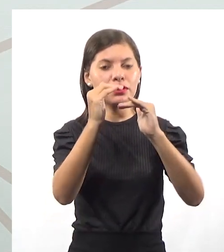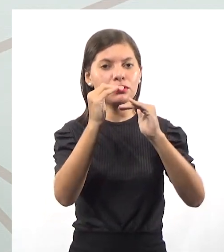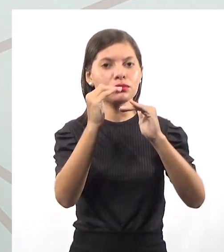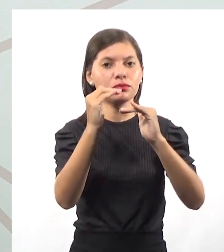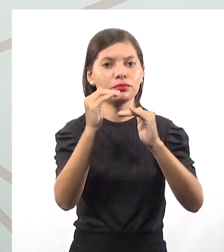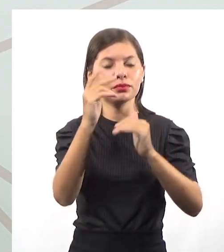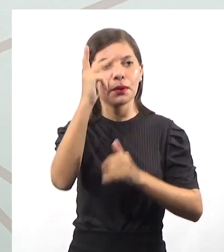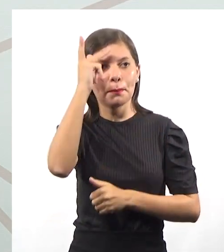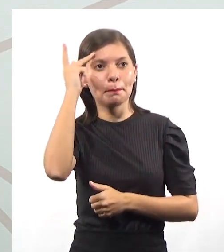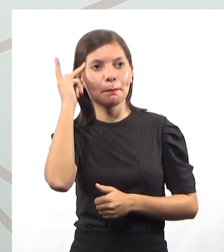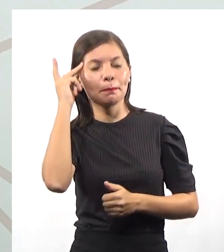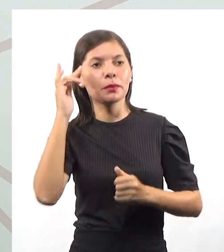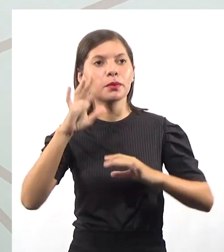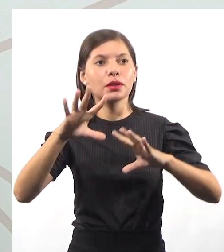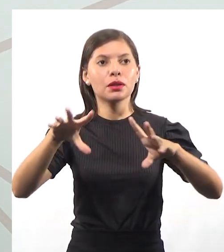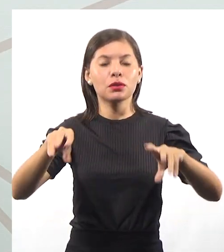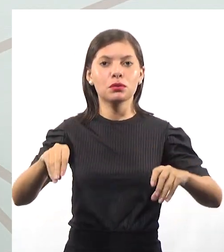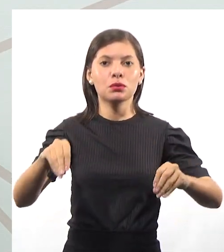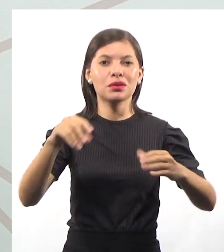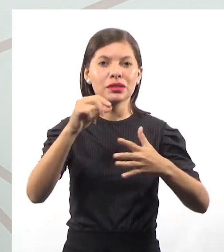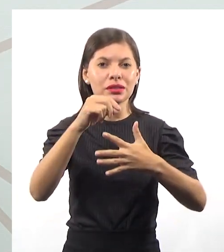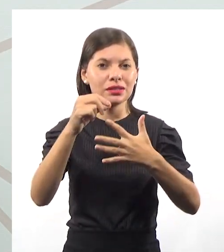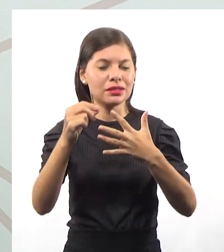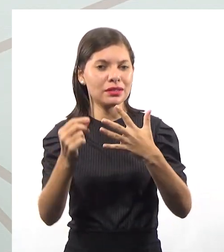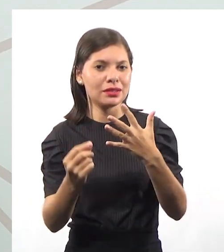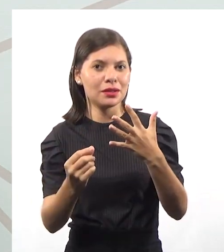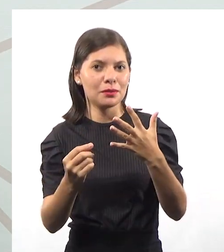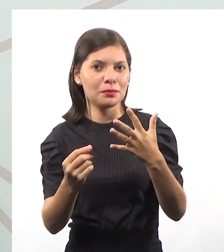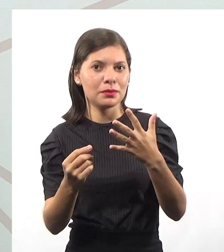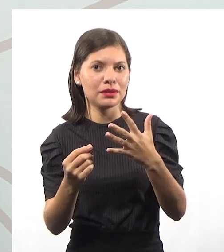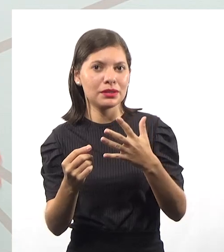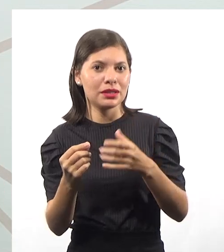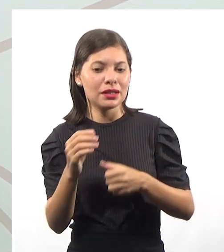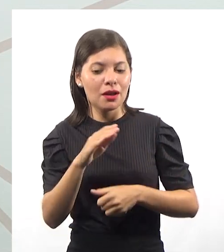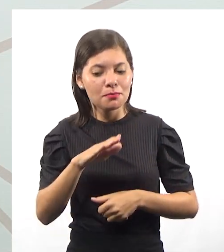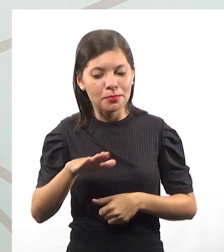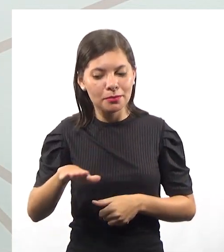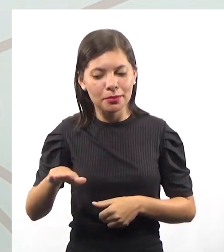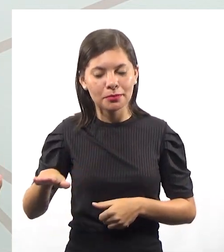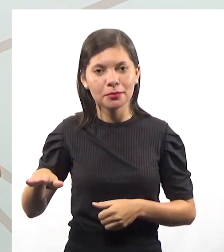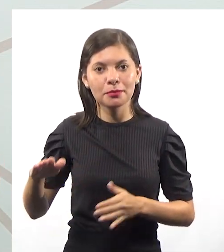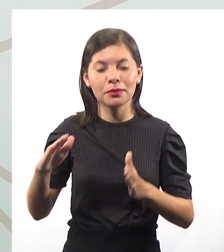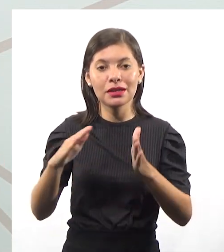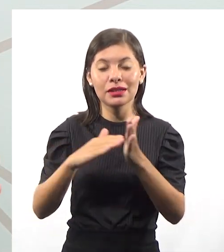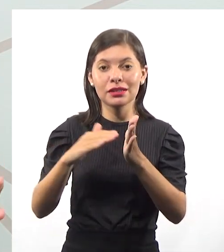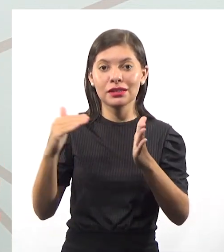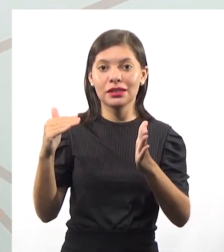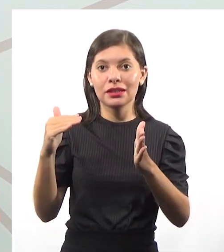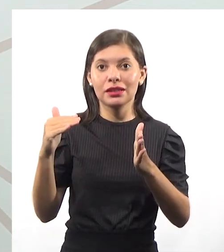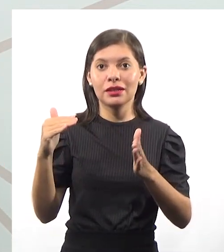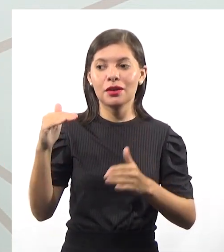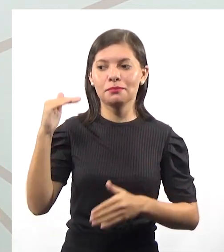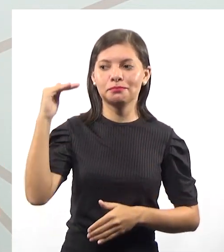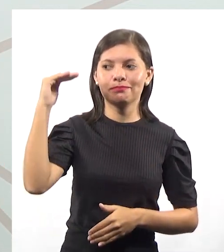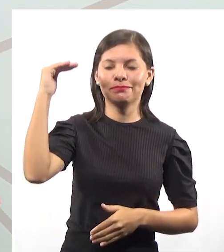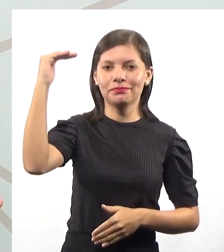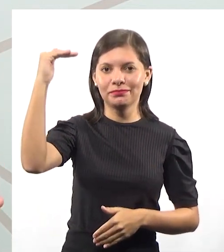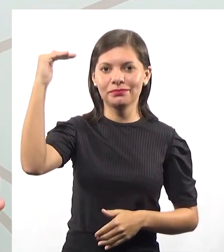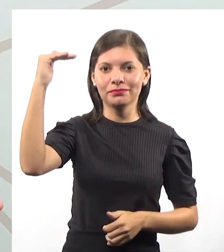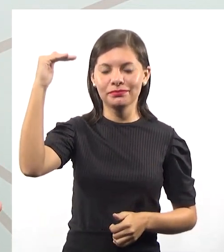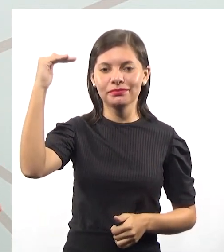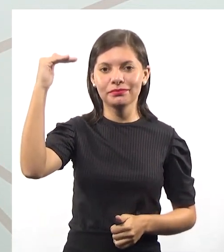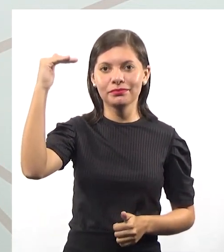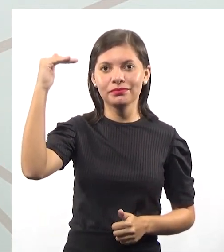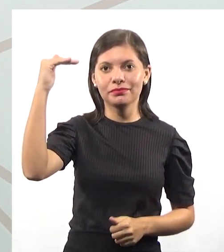elemento do desenvolvimento do ser humano, em todas as suas etapas. Desde do ser bem pequeno, a criança, até